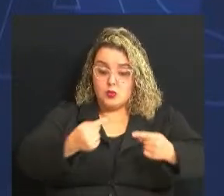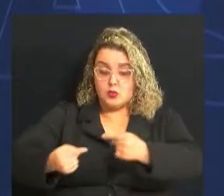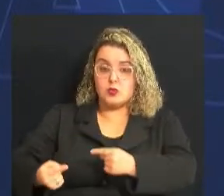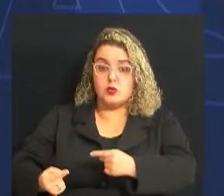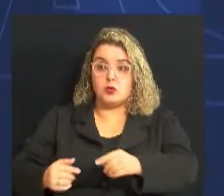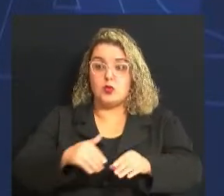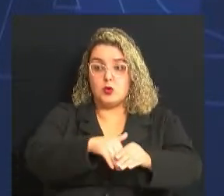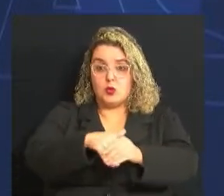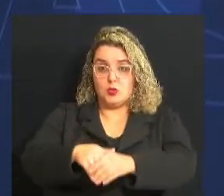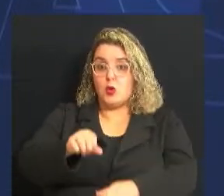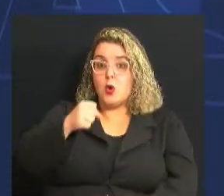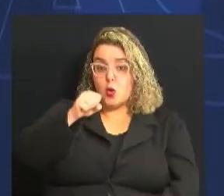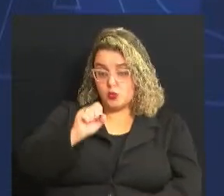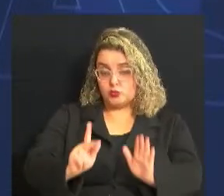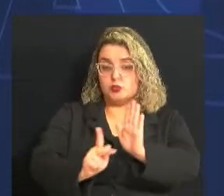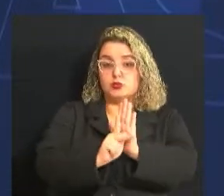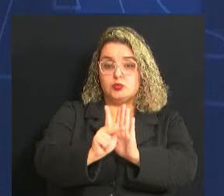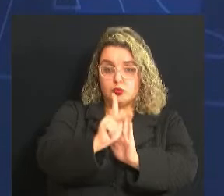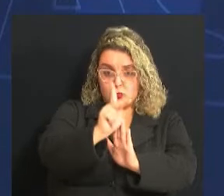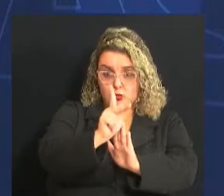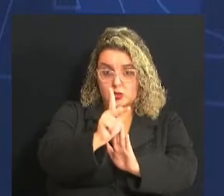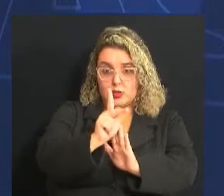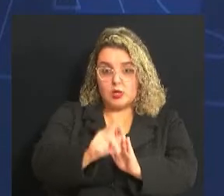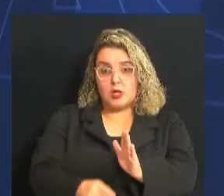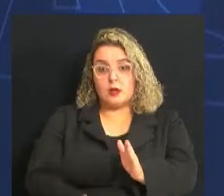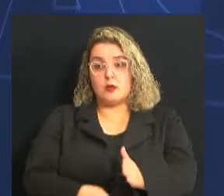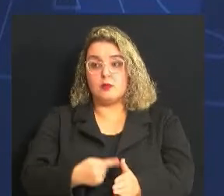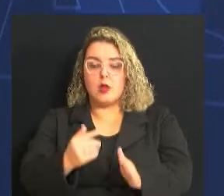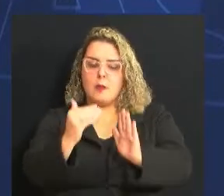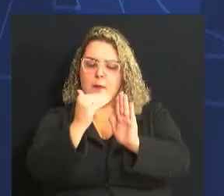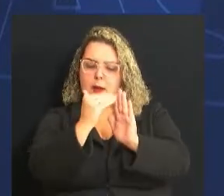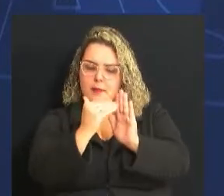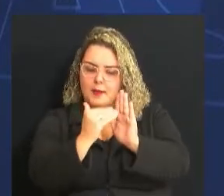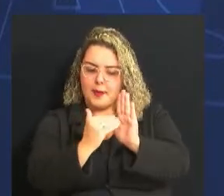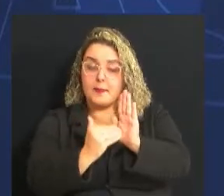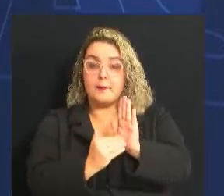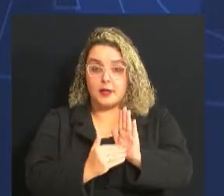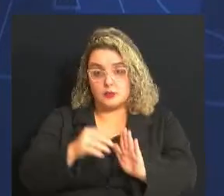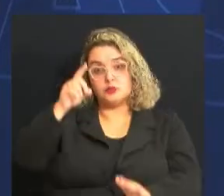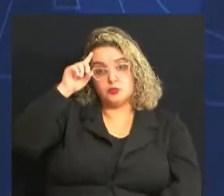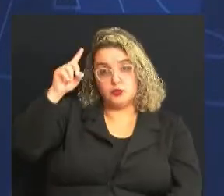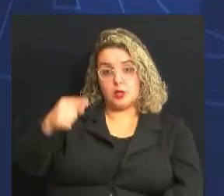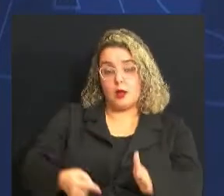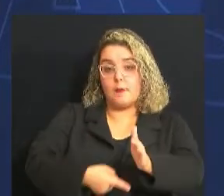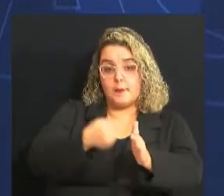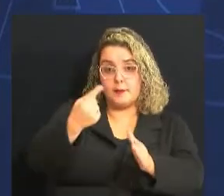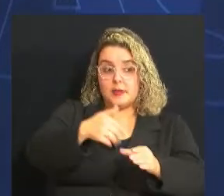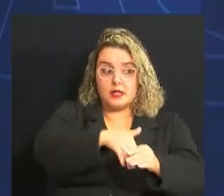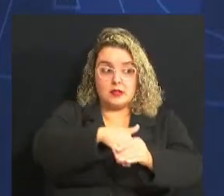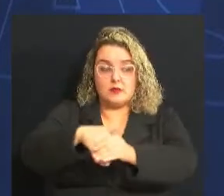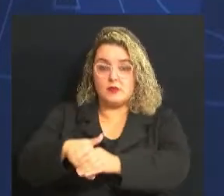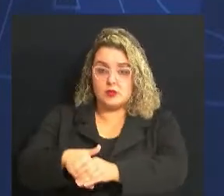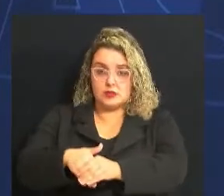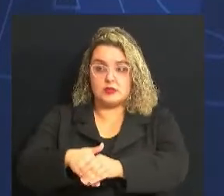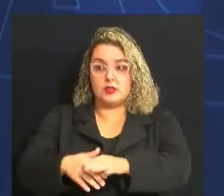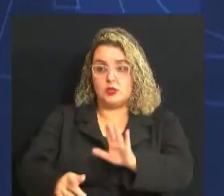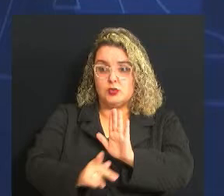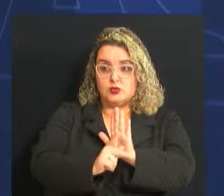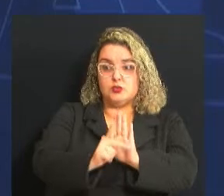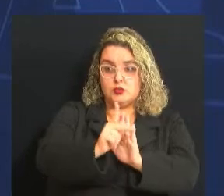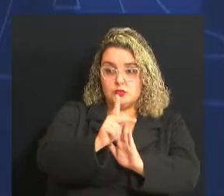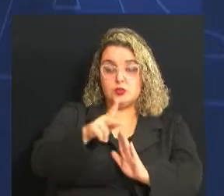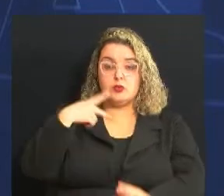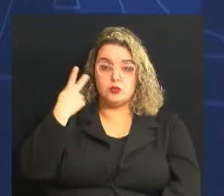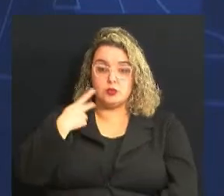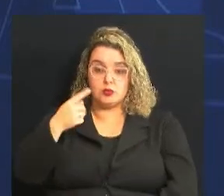votar 8 projetos. Entre os itens da pauta do dia está a primeira votação do projeto do vereador Paulo